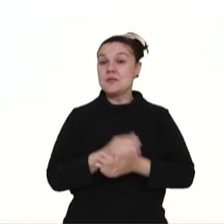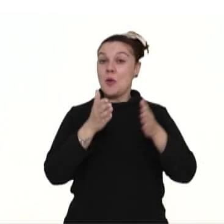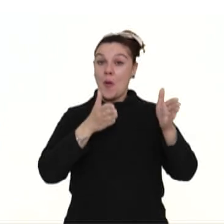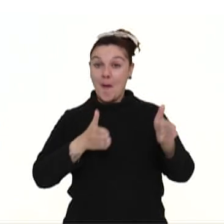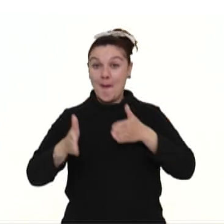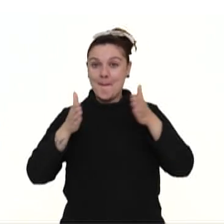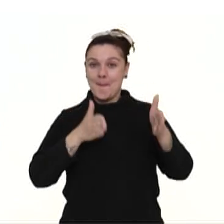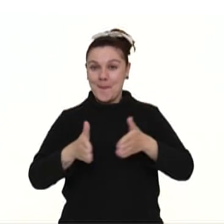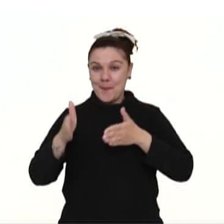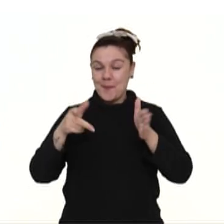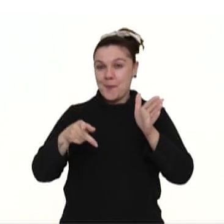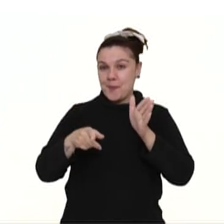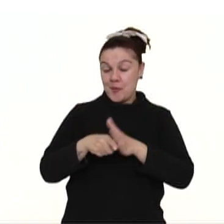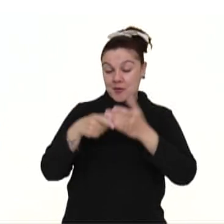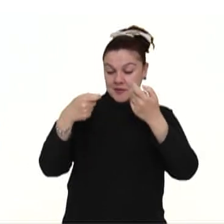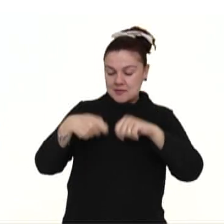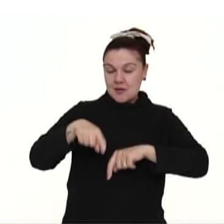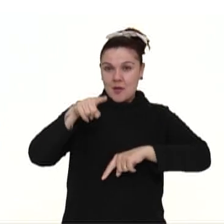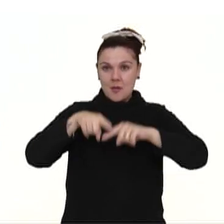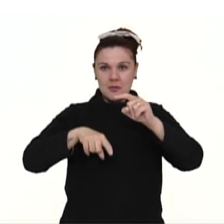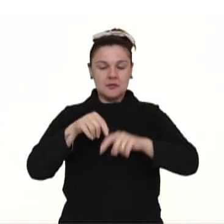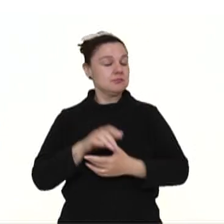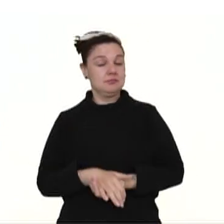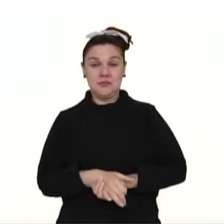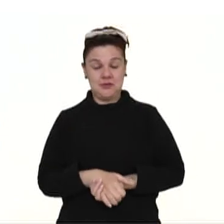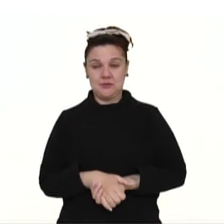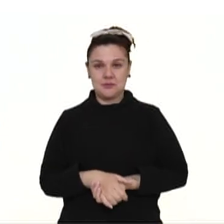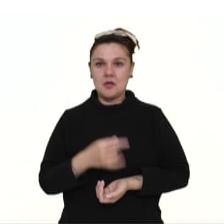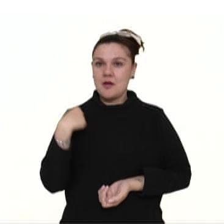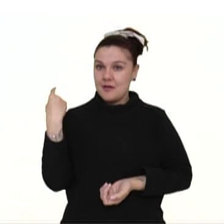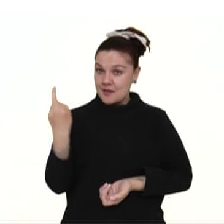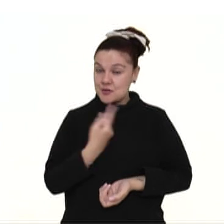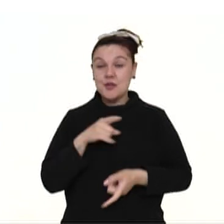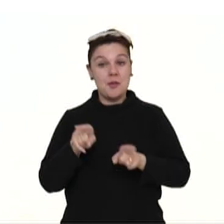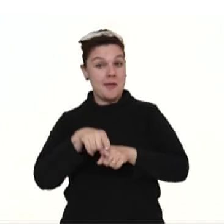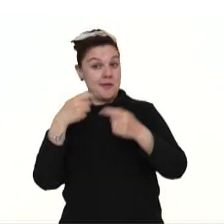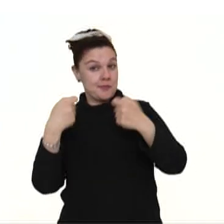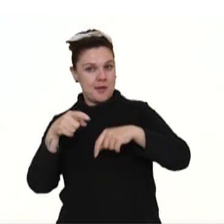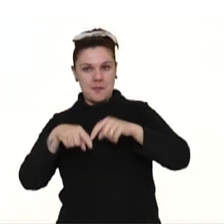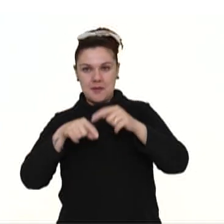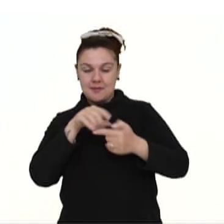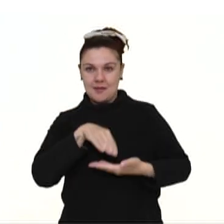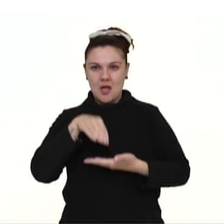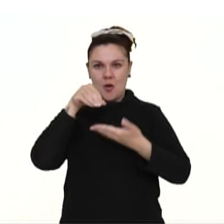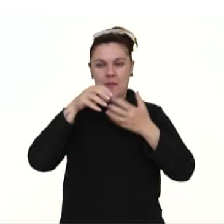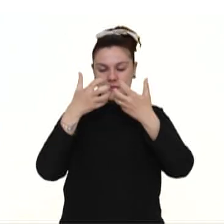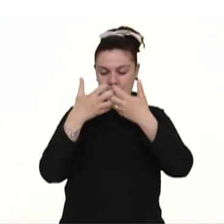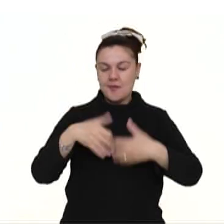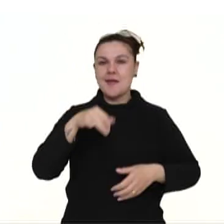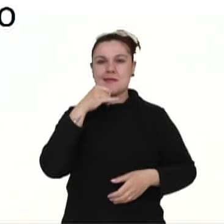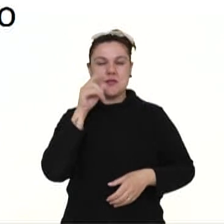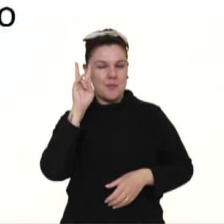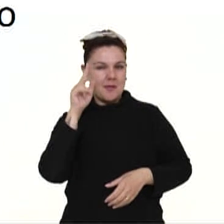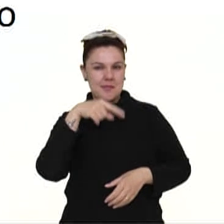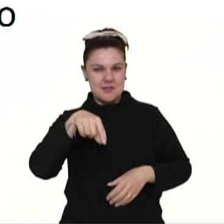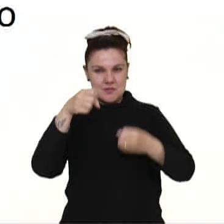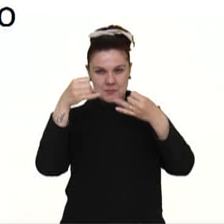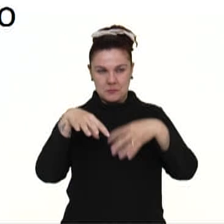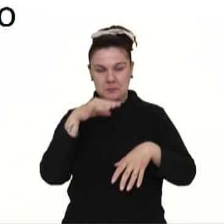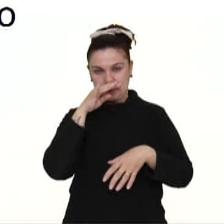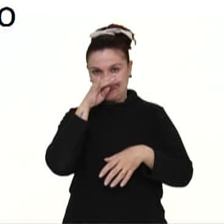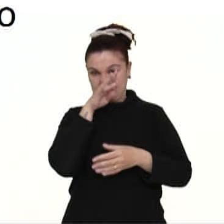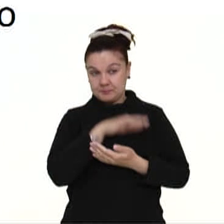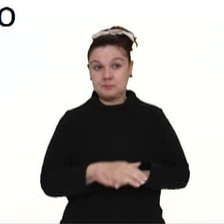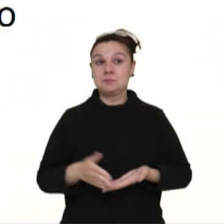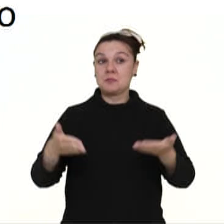processo produtivo é apenas nas necessidades materiais. E não é, nas imateriais também, né? Nas questões mais complexas que a gente falou.